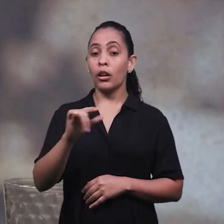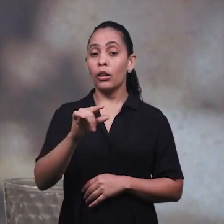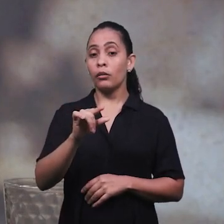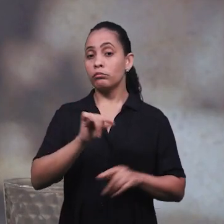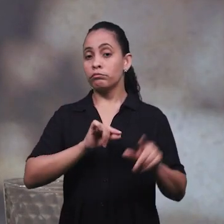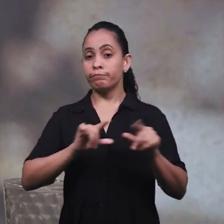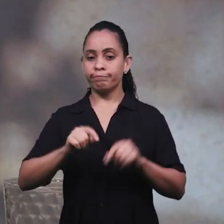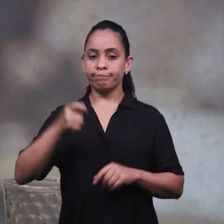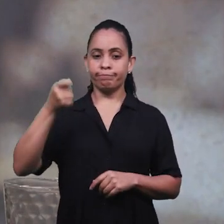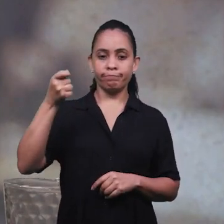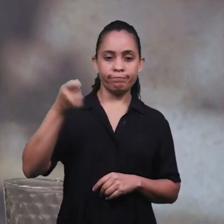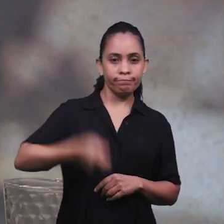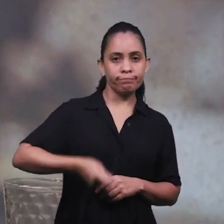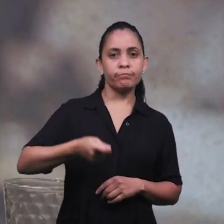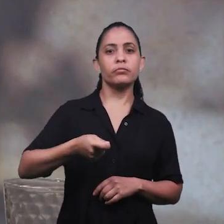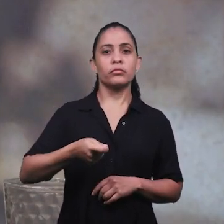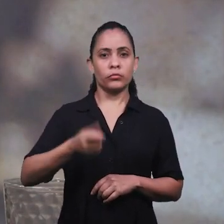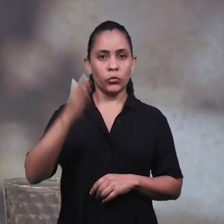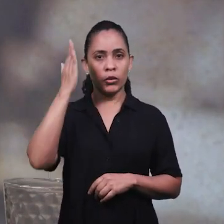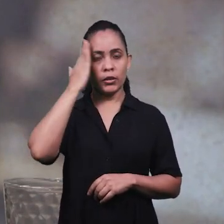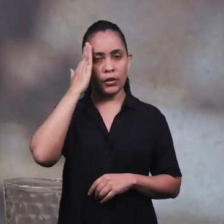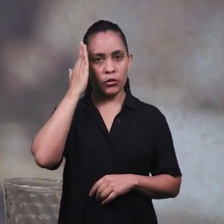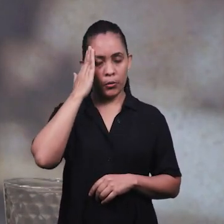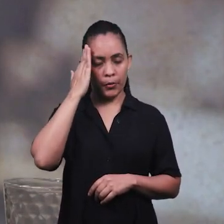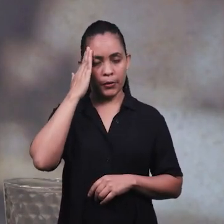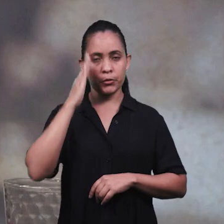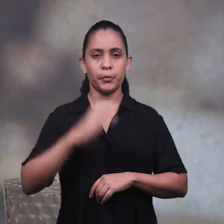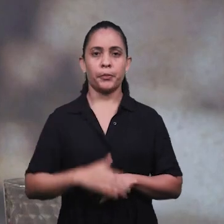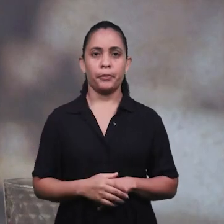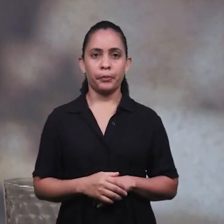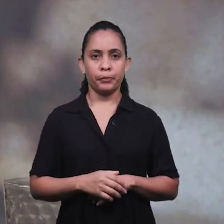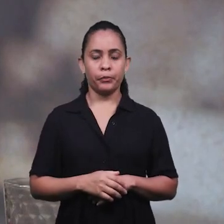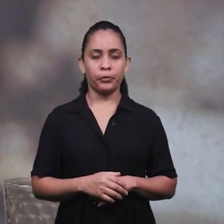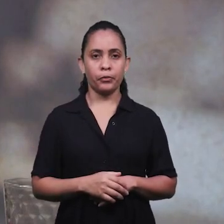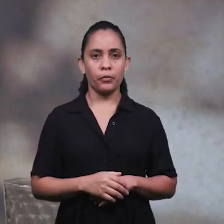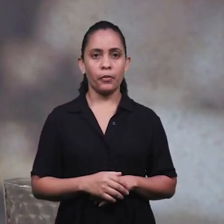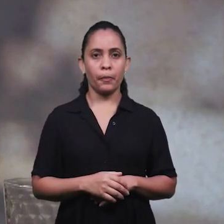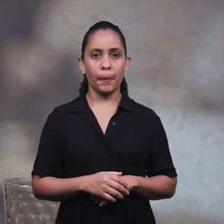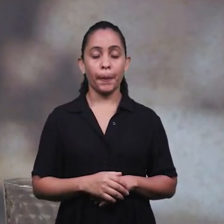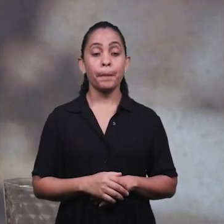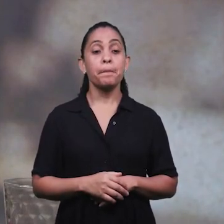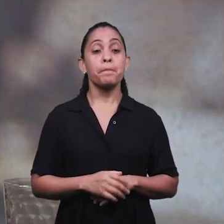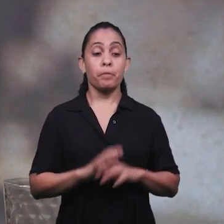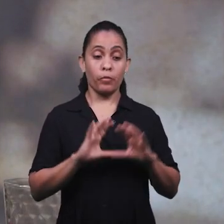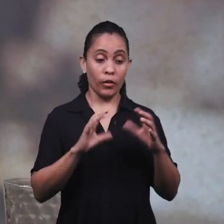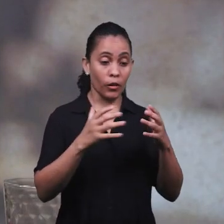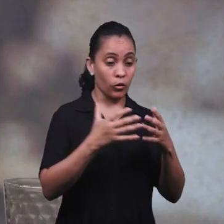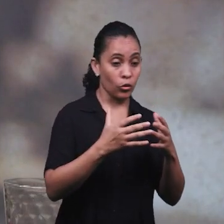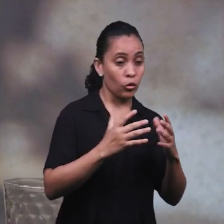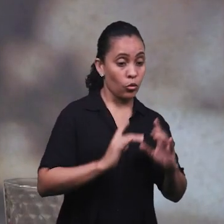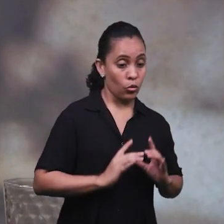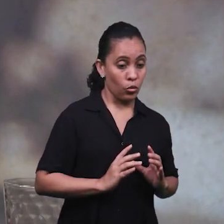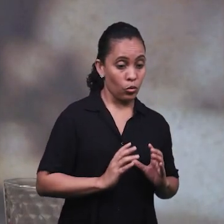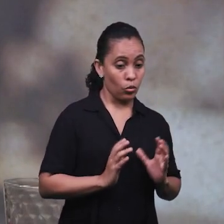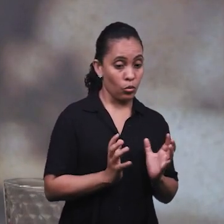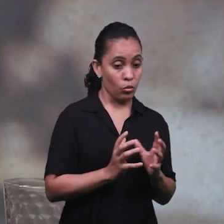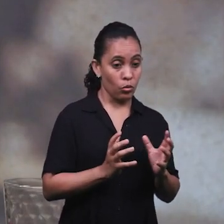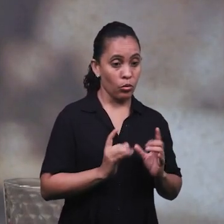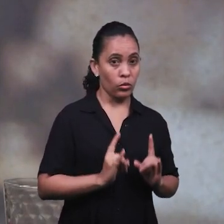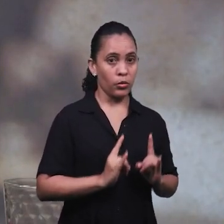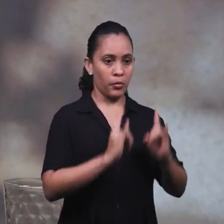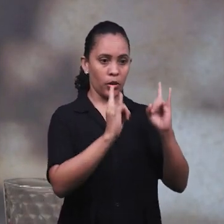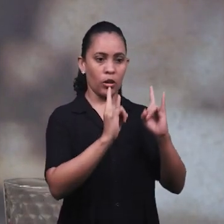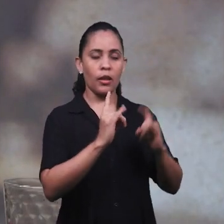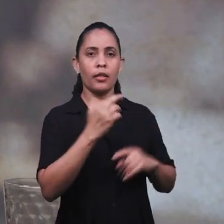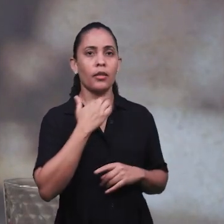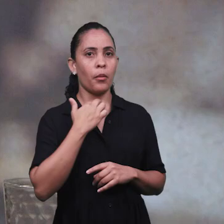Brasil. Então, o que o STJ entende? O STJ entende que uma convenção de condomínio ou um regimento interno não pode